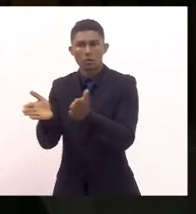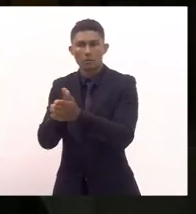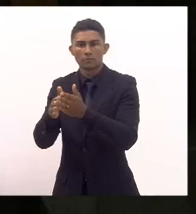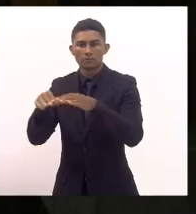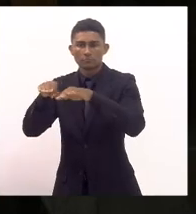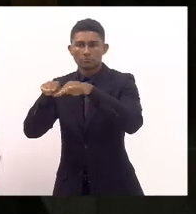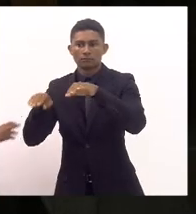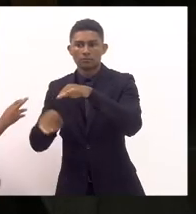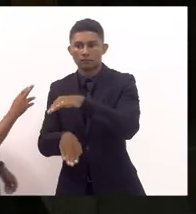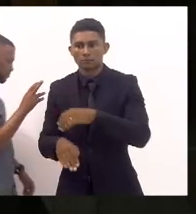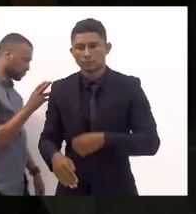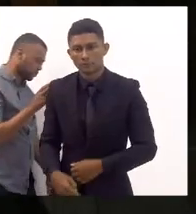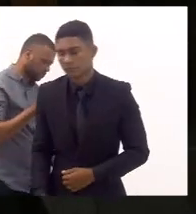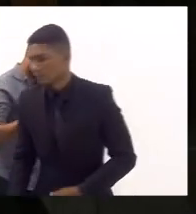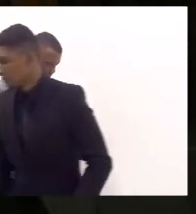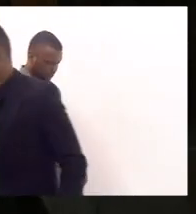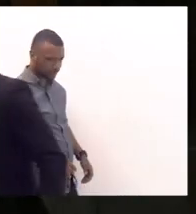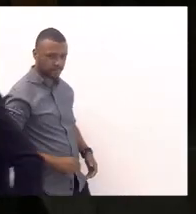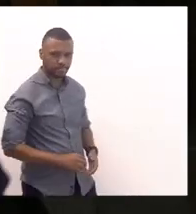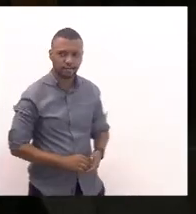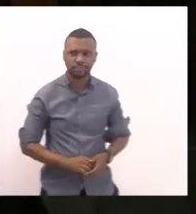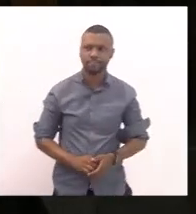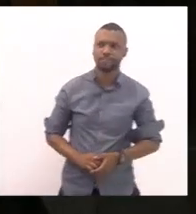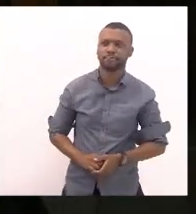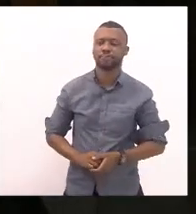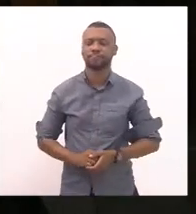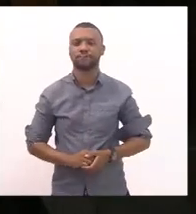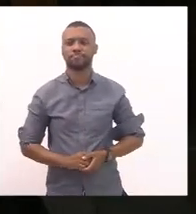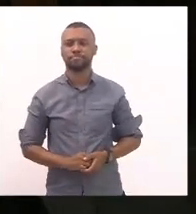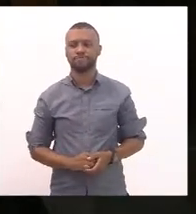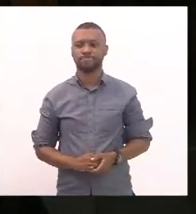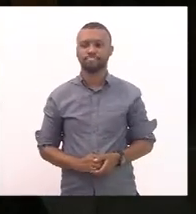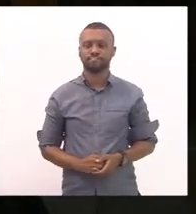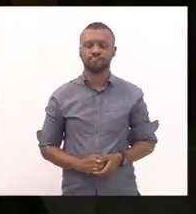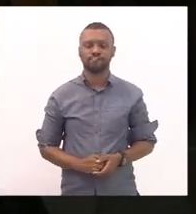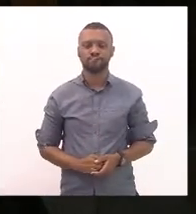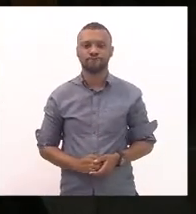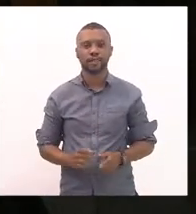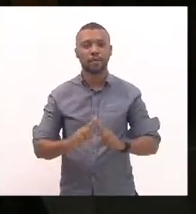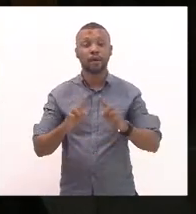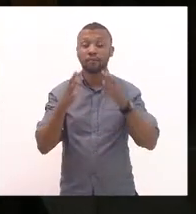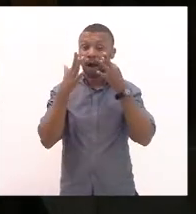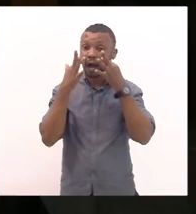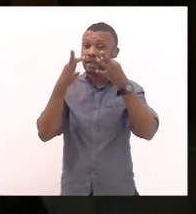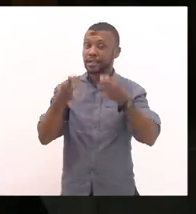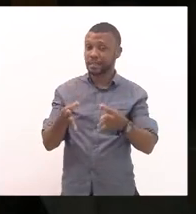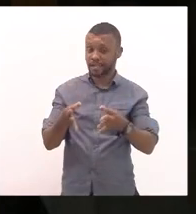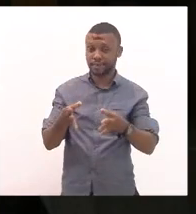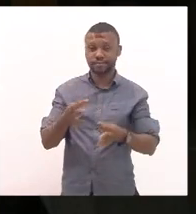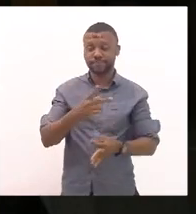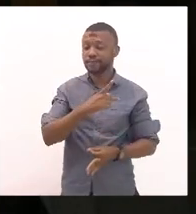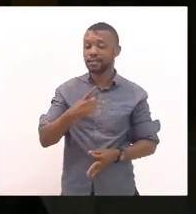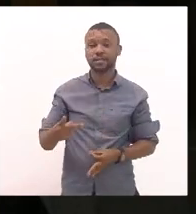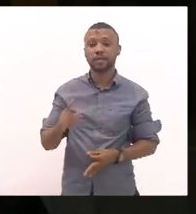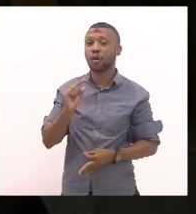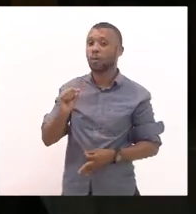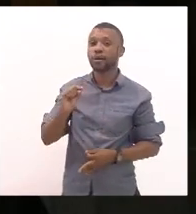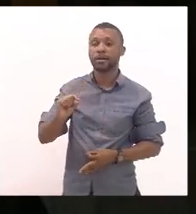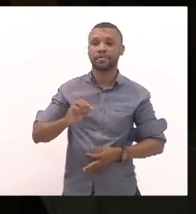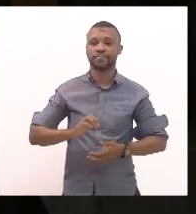milhares de pessoas na cidade de Campos que vivem sob essa condição Ah mas vou me ater senhora presidente